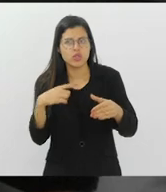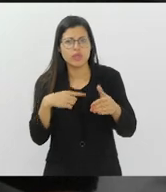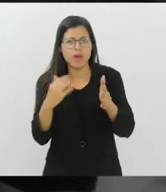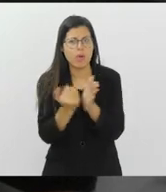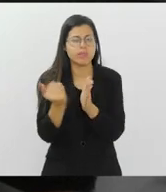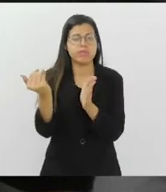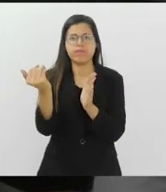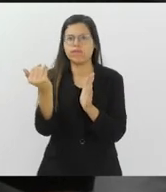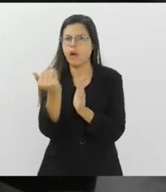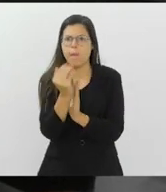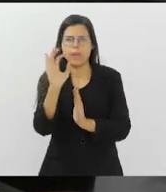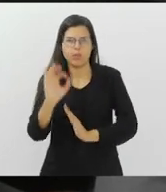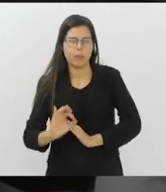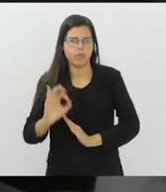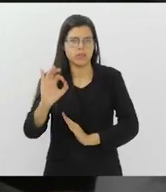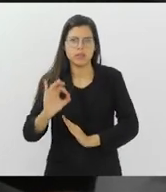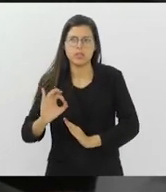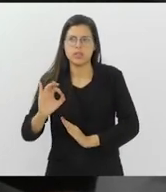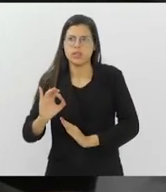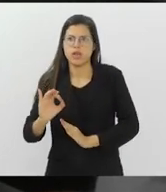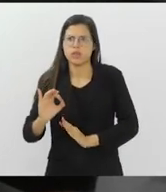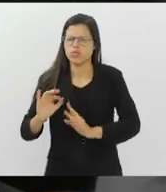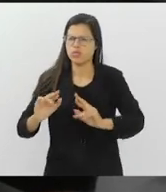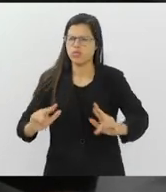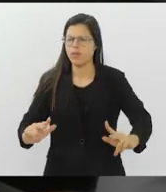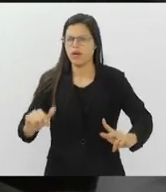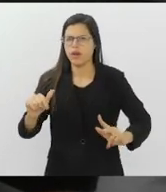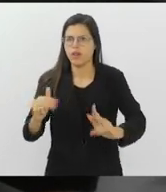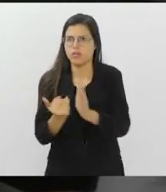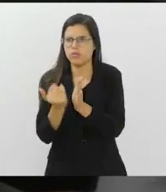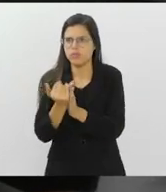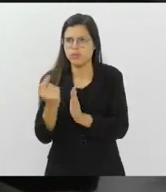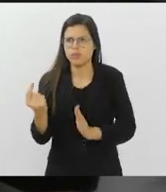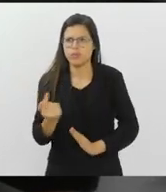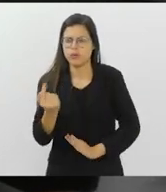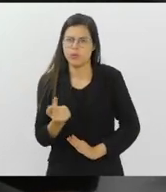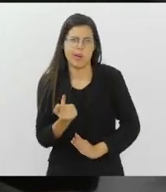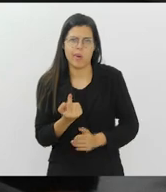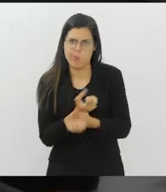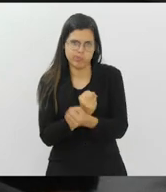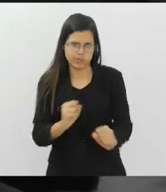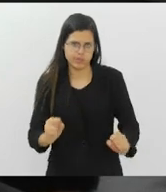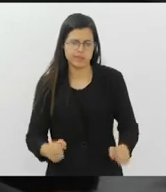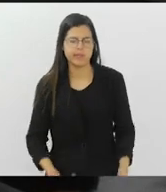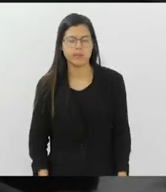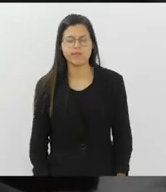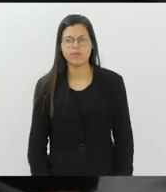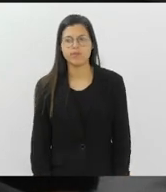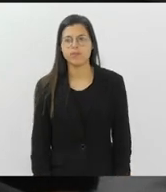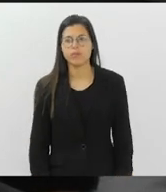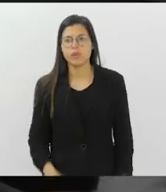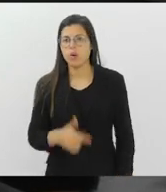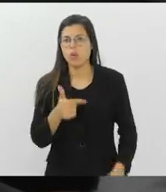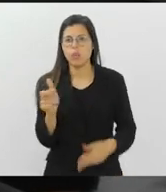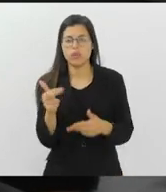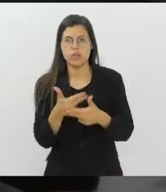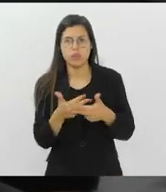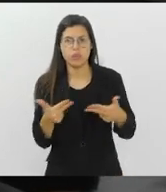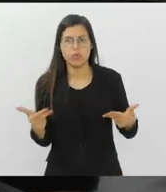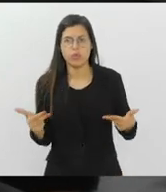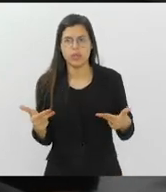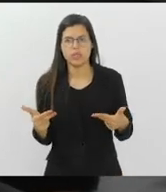além dos contratos individuais? Não é possível. Não é possível. Enfim, outra questão que